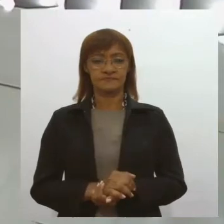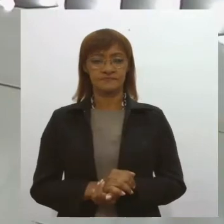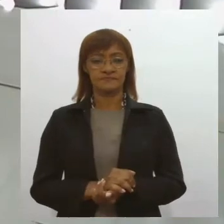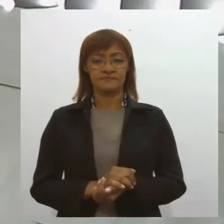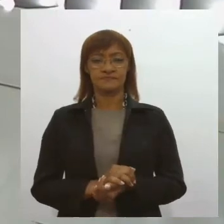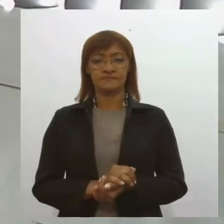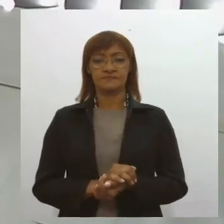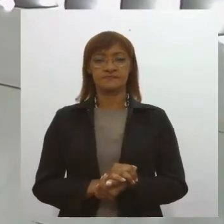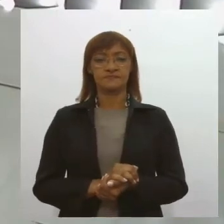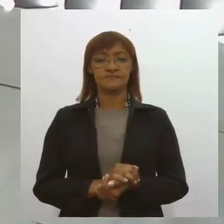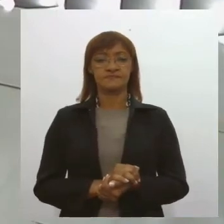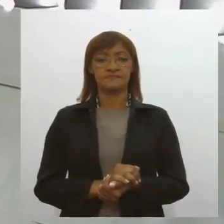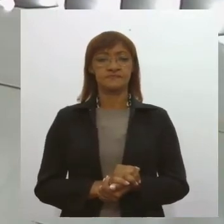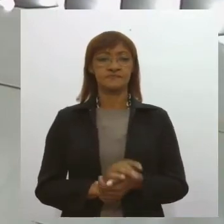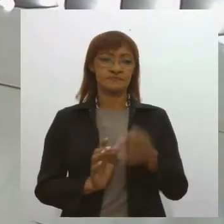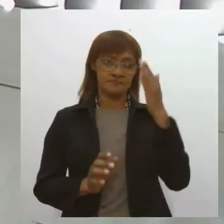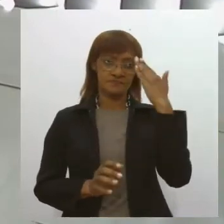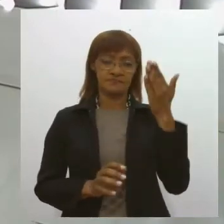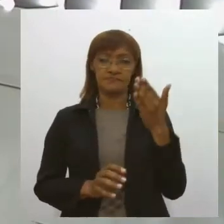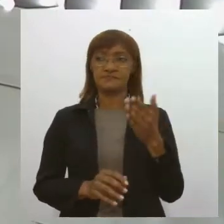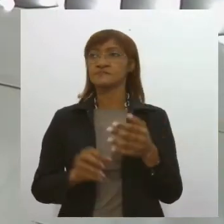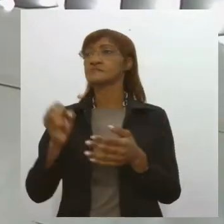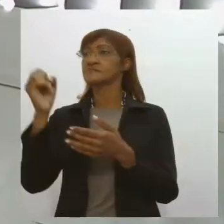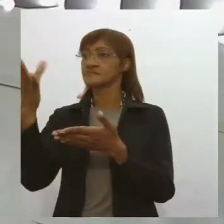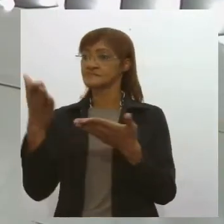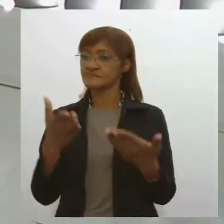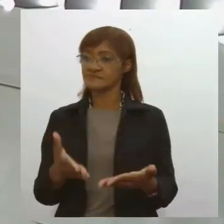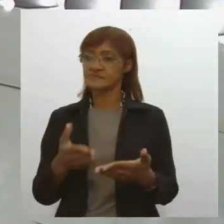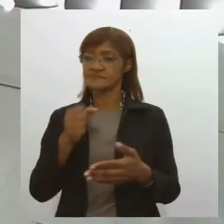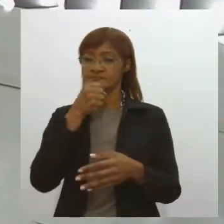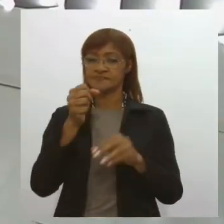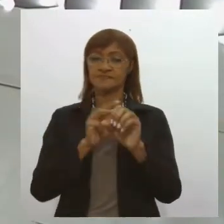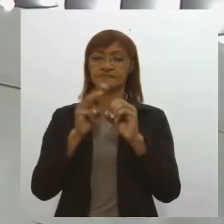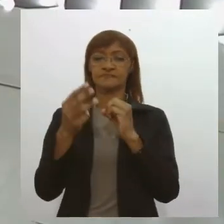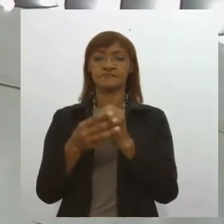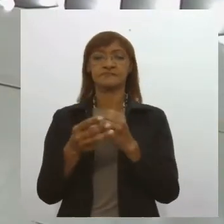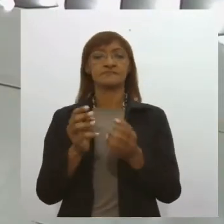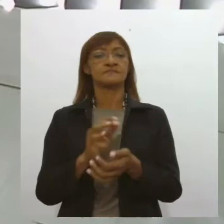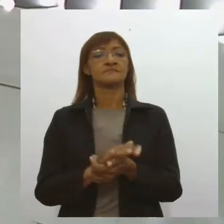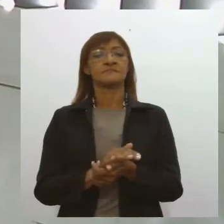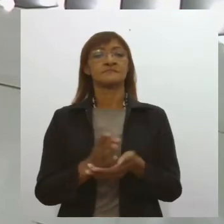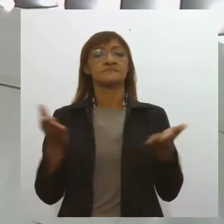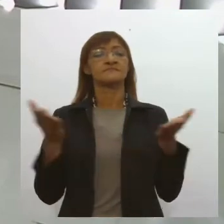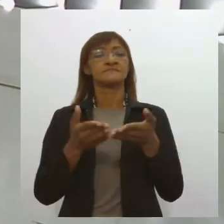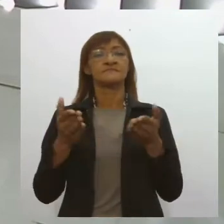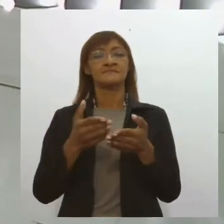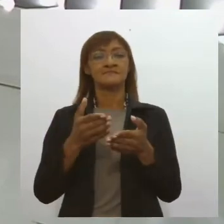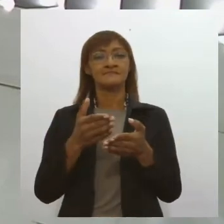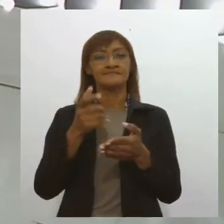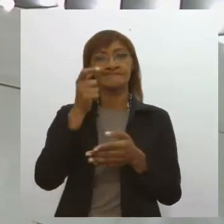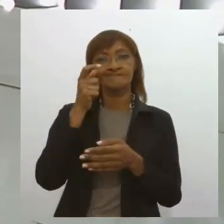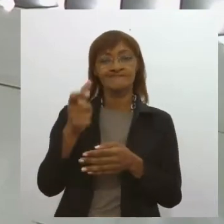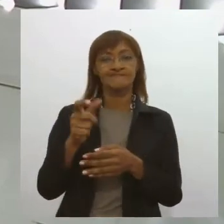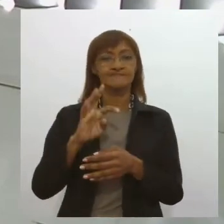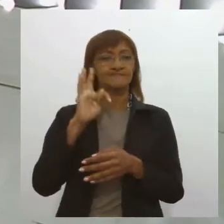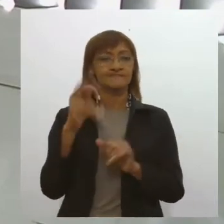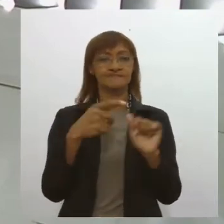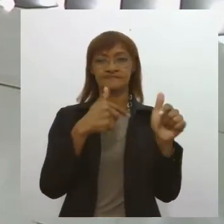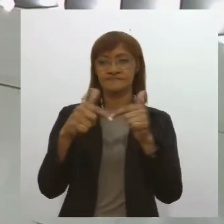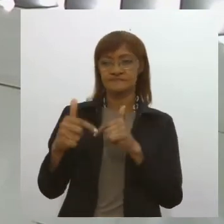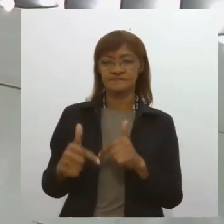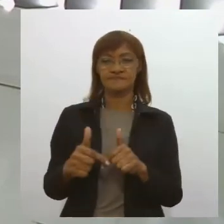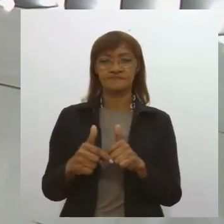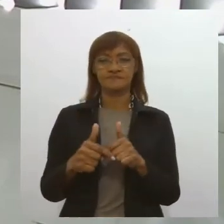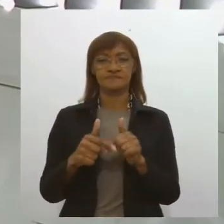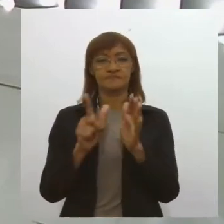obrigada. De nada, seja muito bem-vinda ao Jornal da Lese. Então, a gente acompanha aí todo esse trabalho, eu estou vendo através das